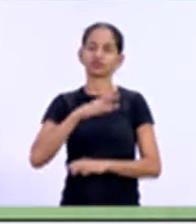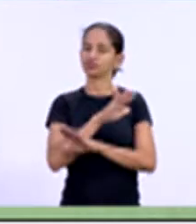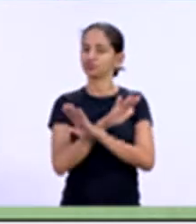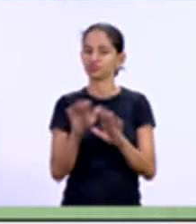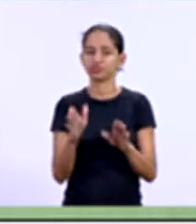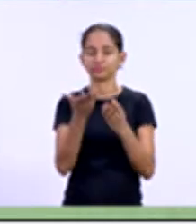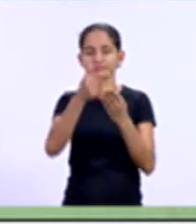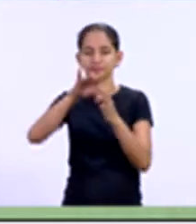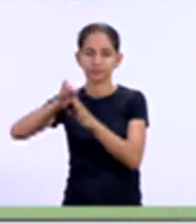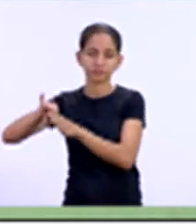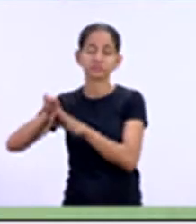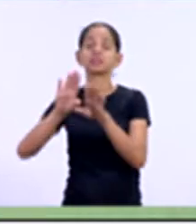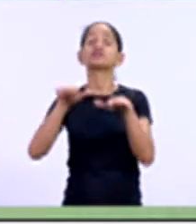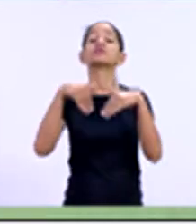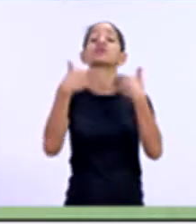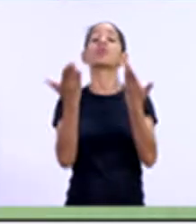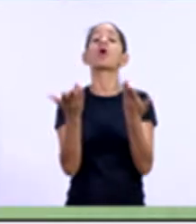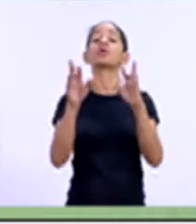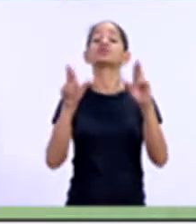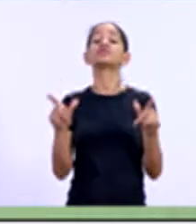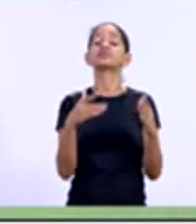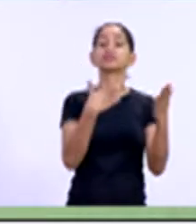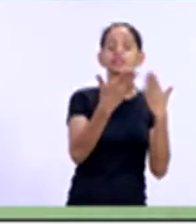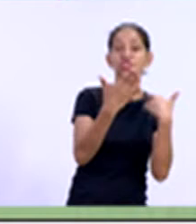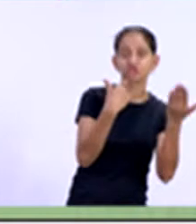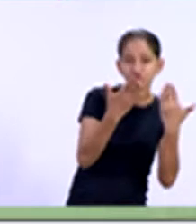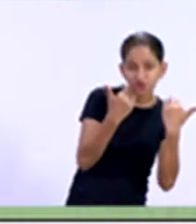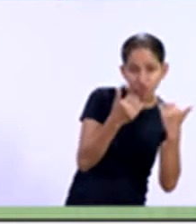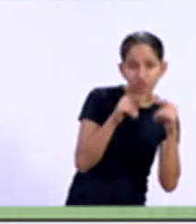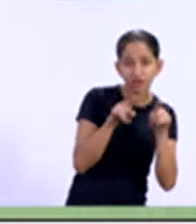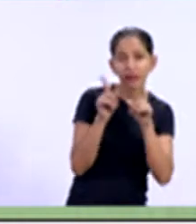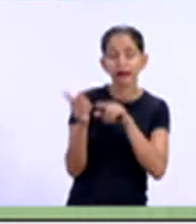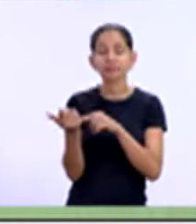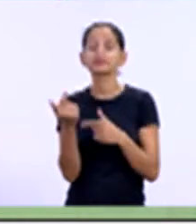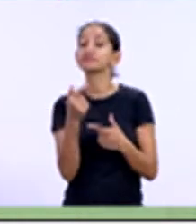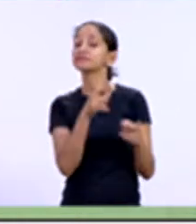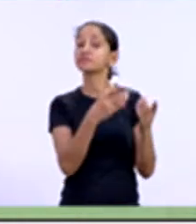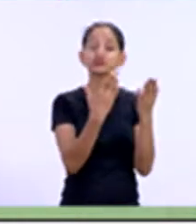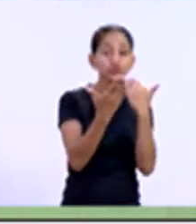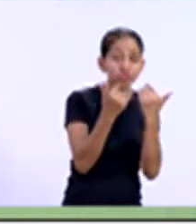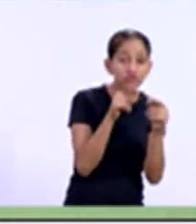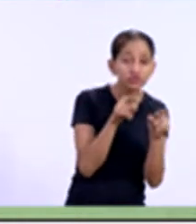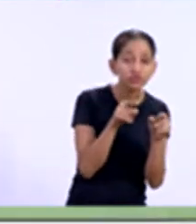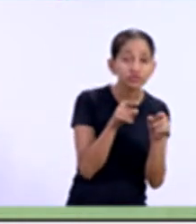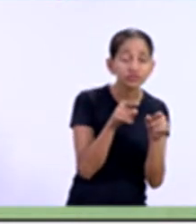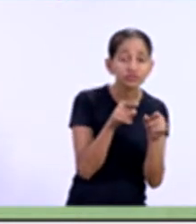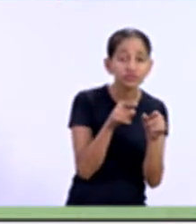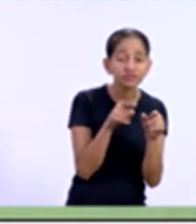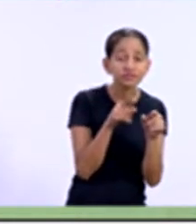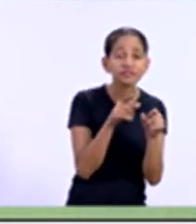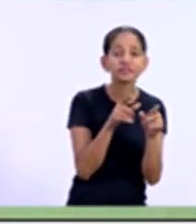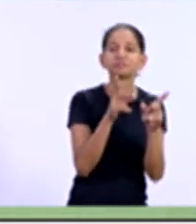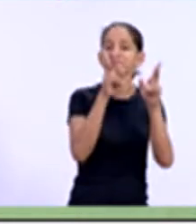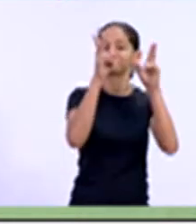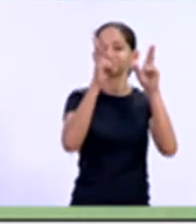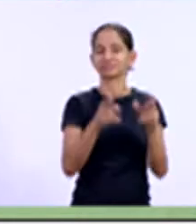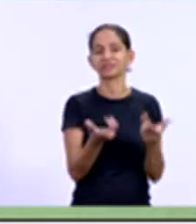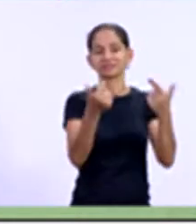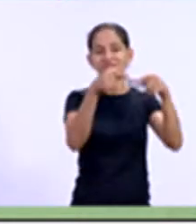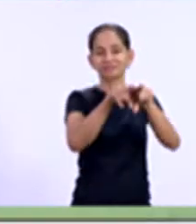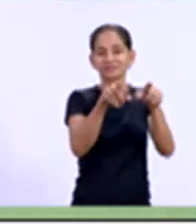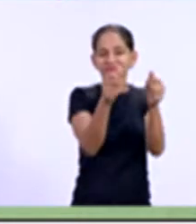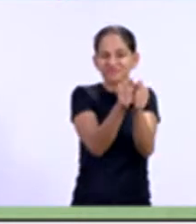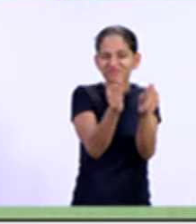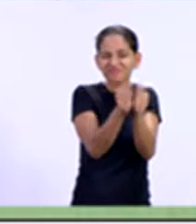o chat, qual a diferença, professor, dessa ferramenta para as outras? Porque essa é simultânea, é uma ferramenta